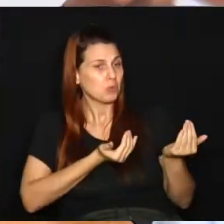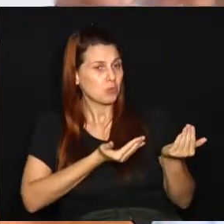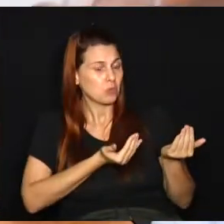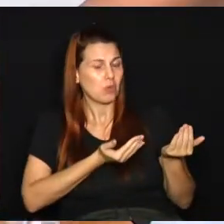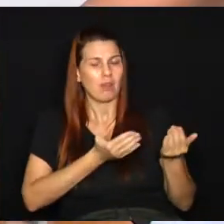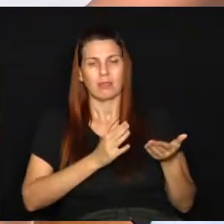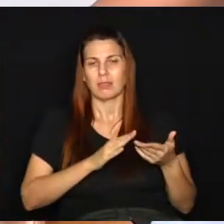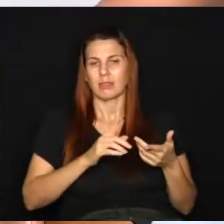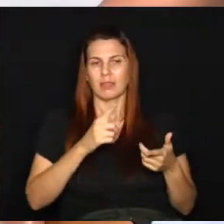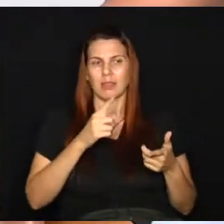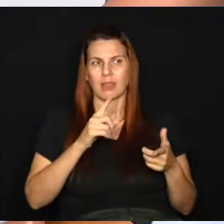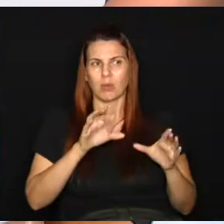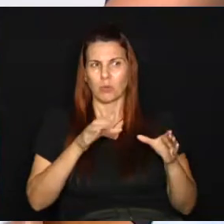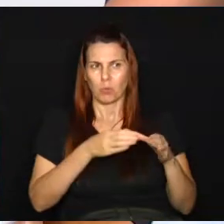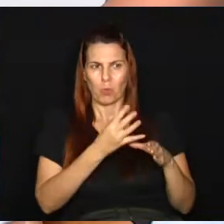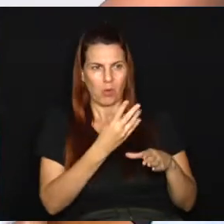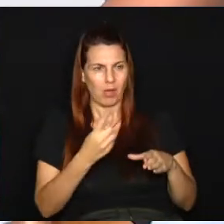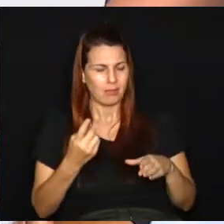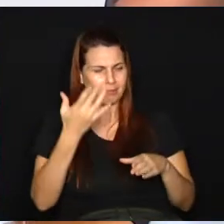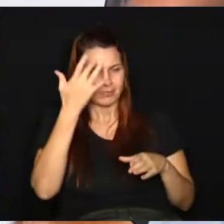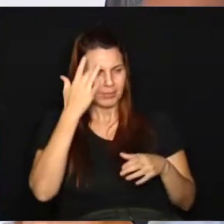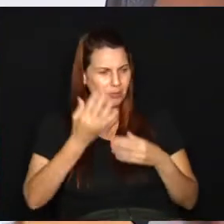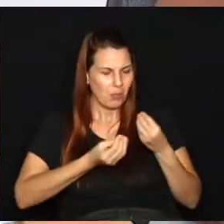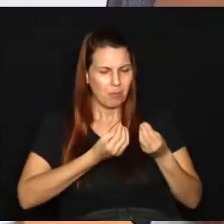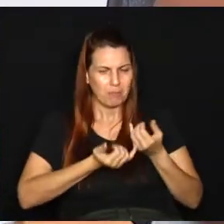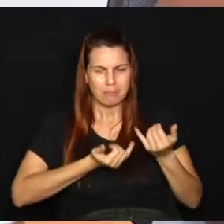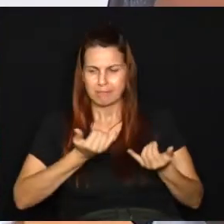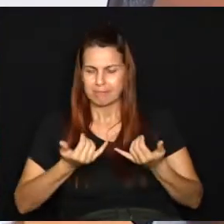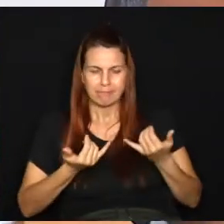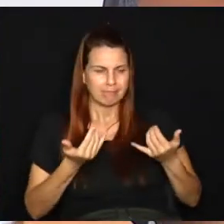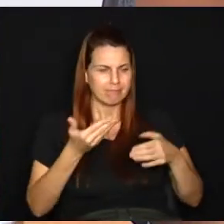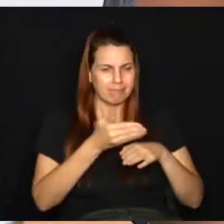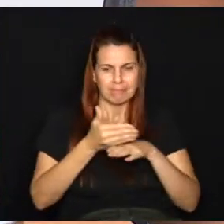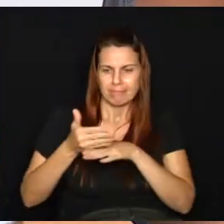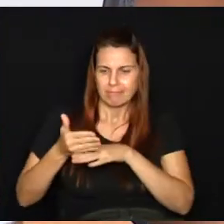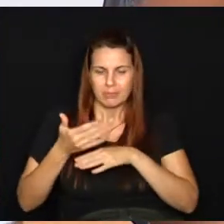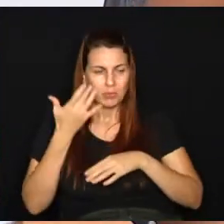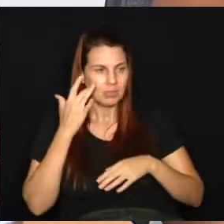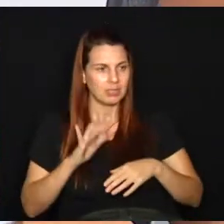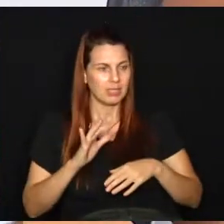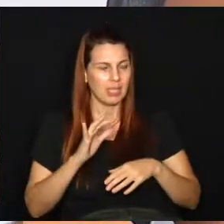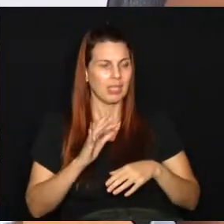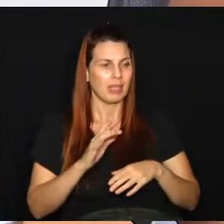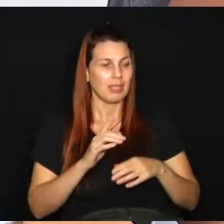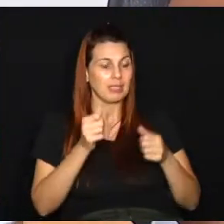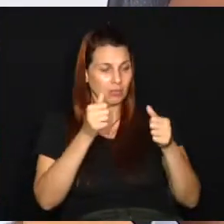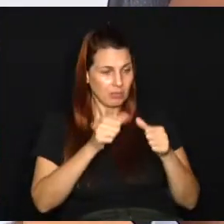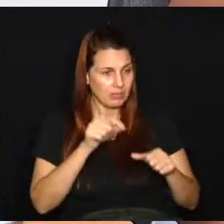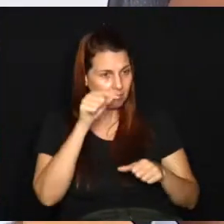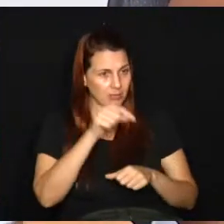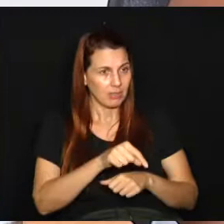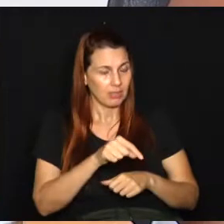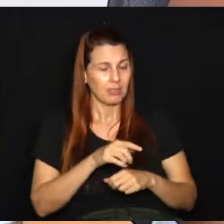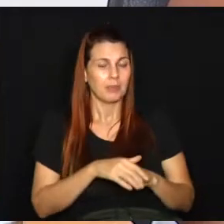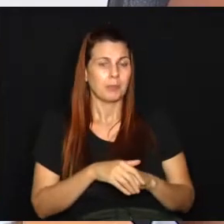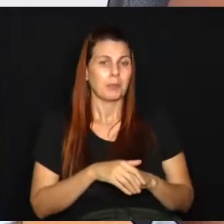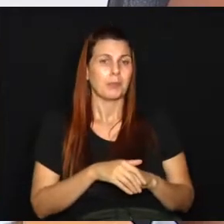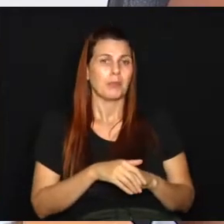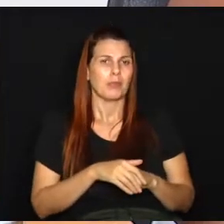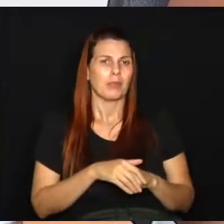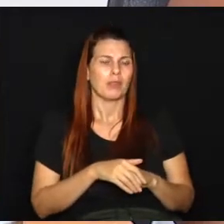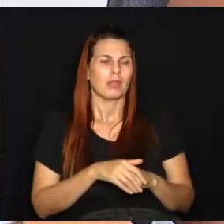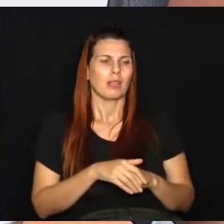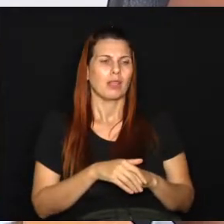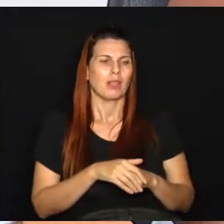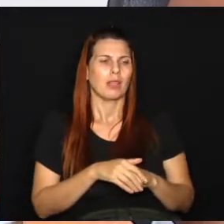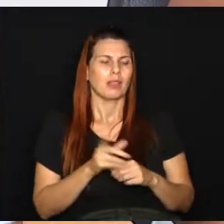ainda não sabe se divertir, não sabe sair. A diversão deles é lá. Fizeram uma pesquisa